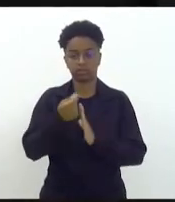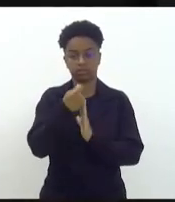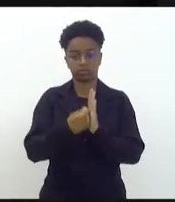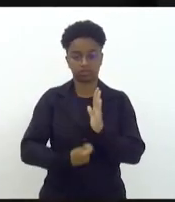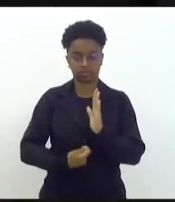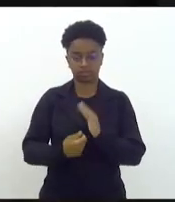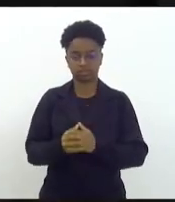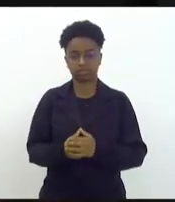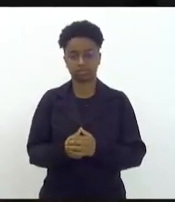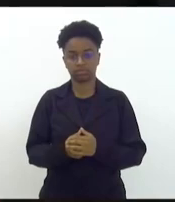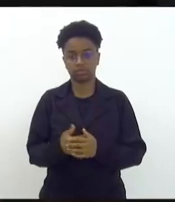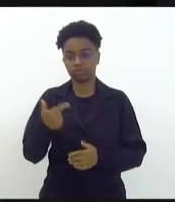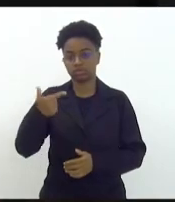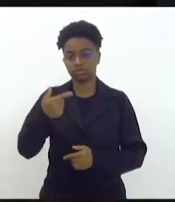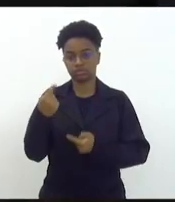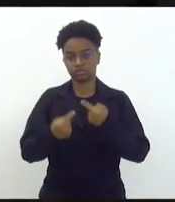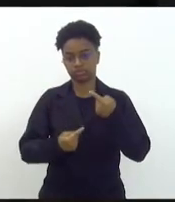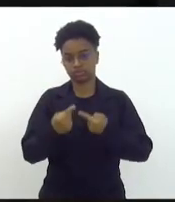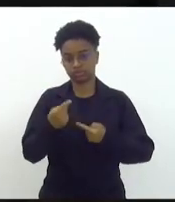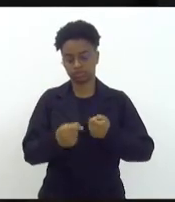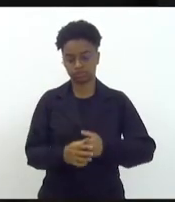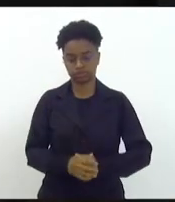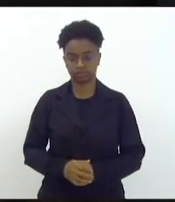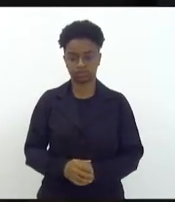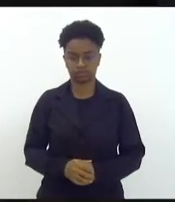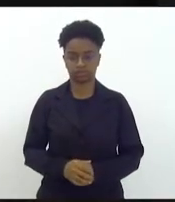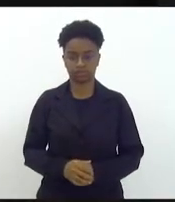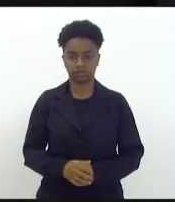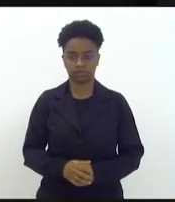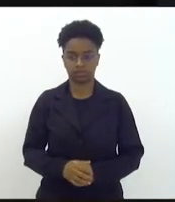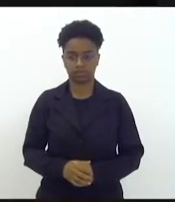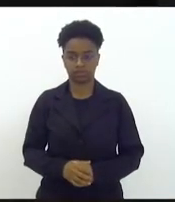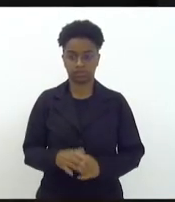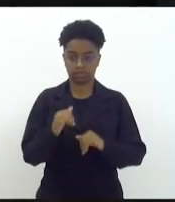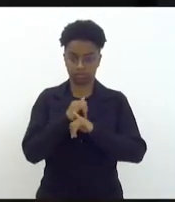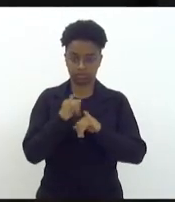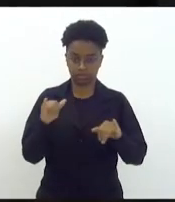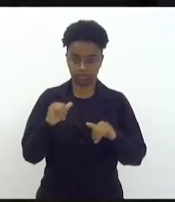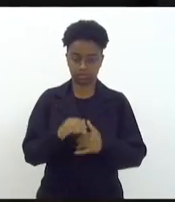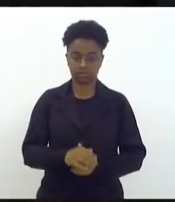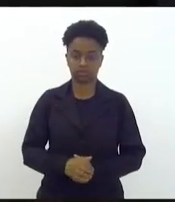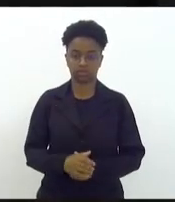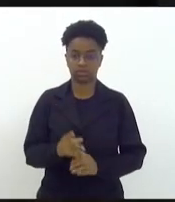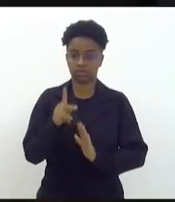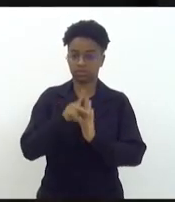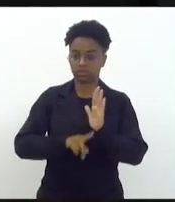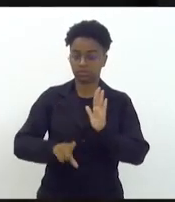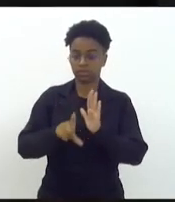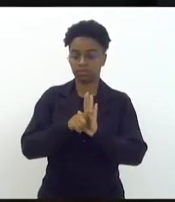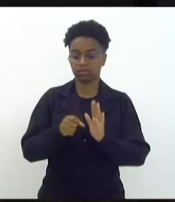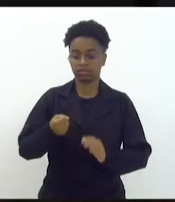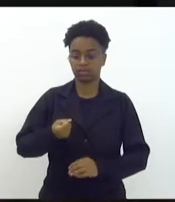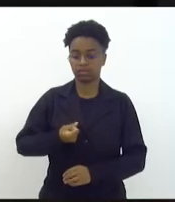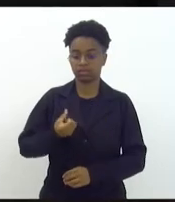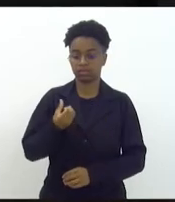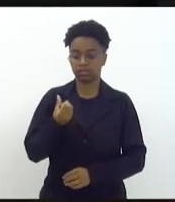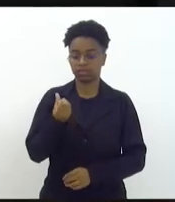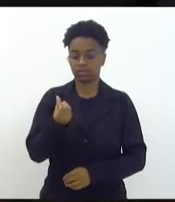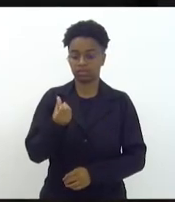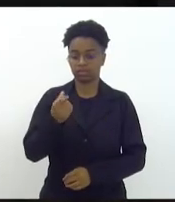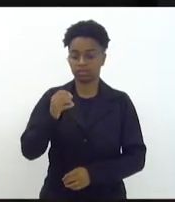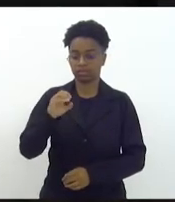do vencido para a segunda discussão anuncio projeto de lei número